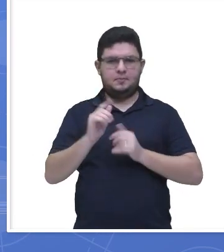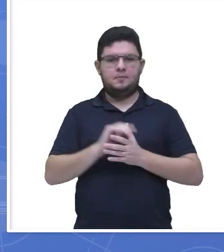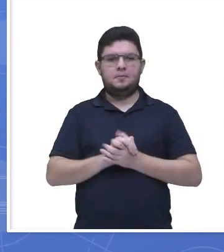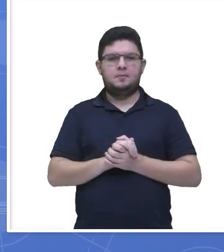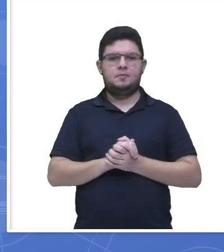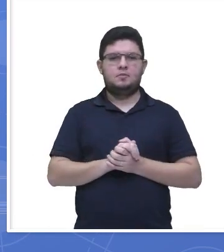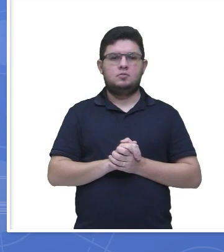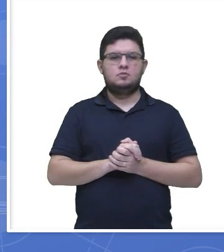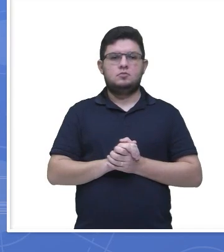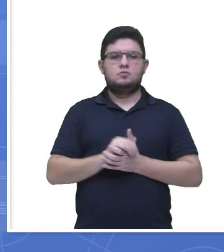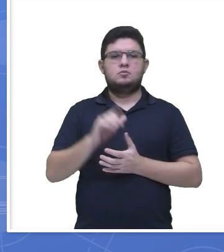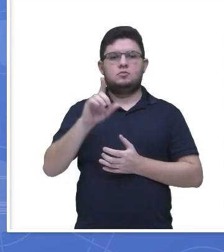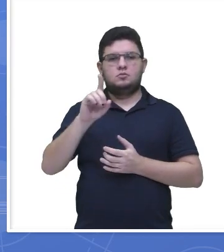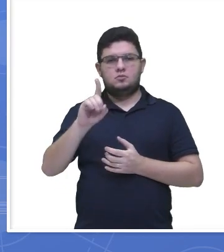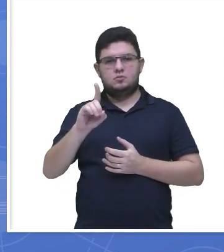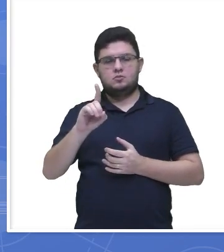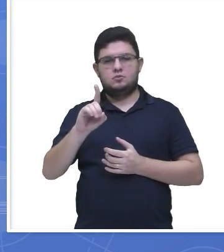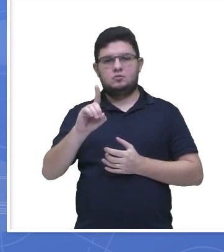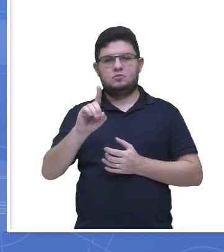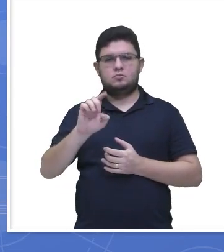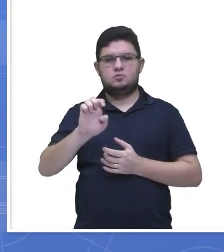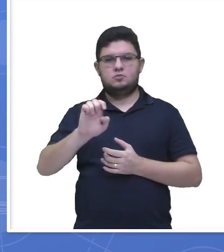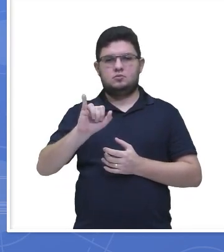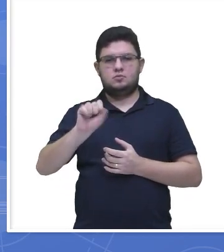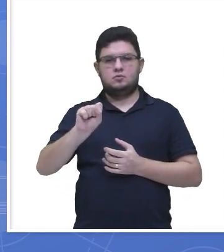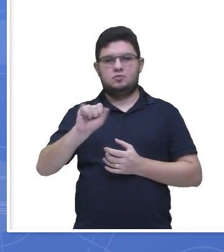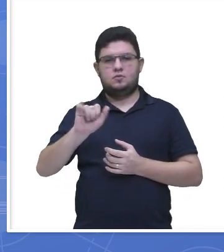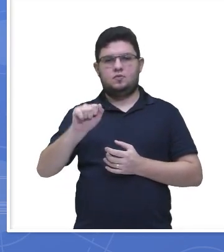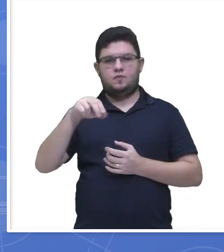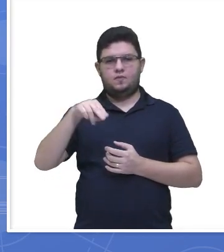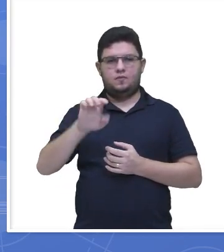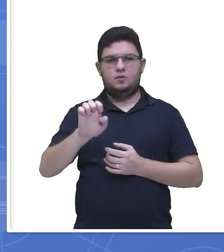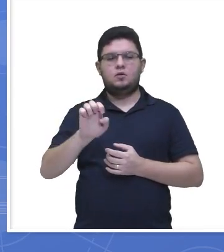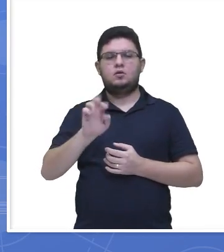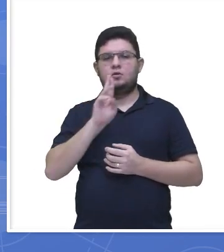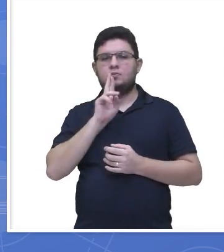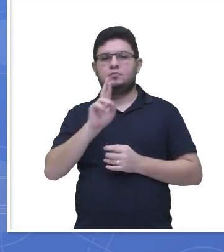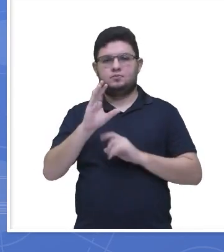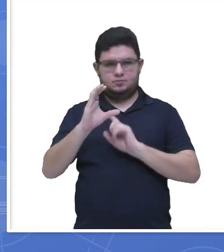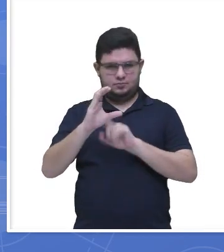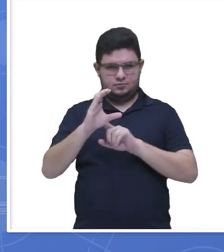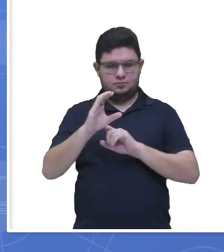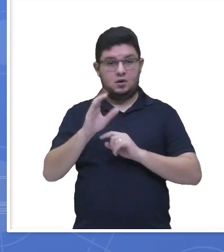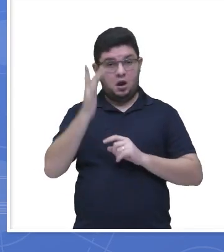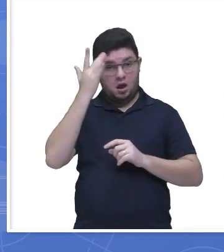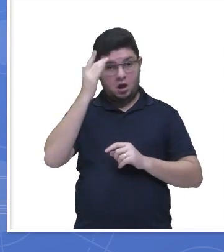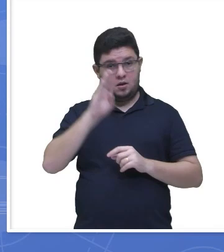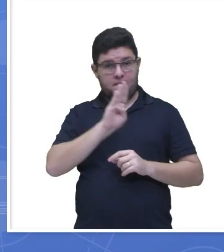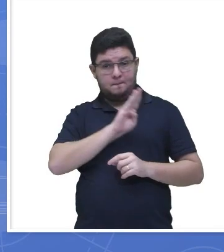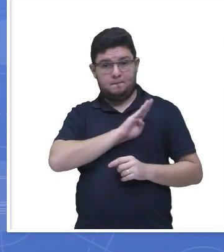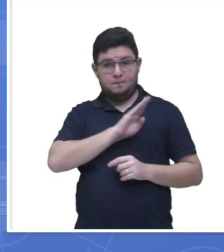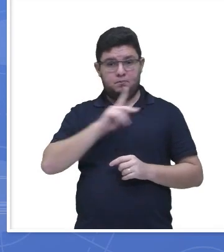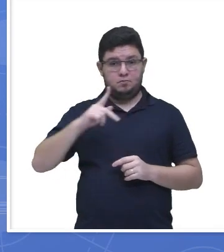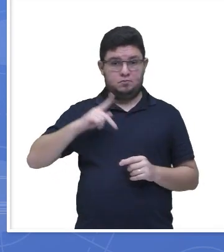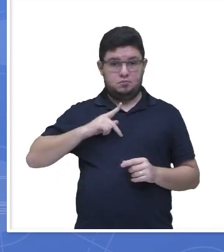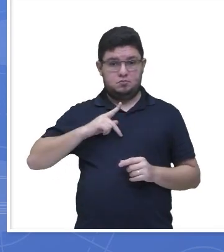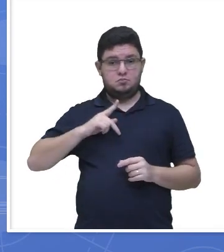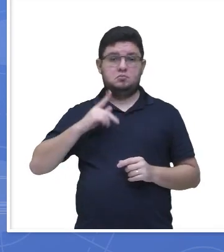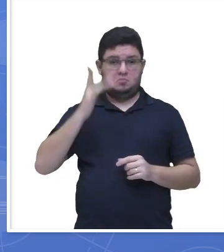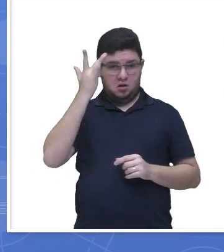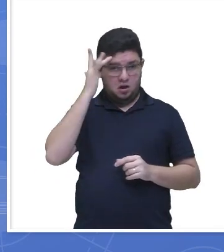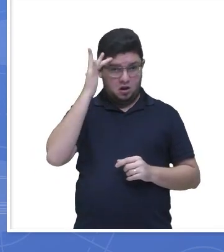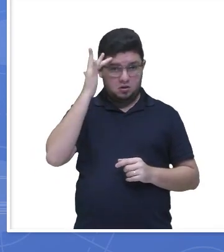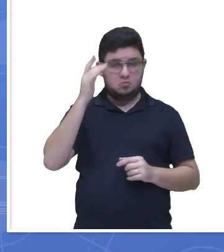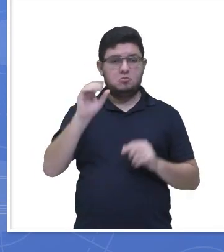A Deisiane também tá puxando aí na letra C, ela acha que é o bispo. Será que é o bispo? Pode ser o